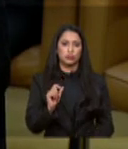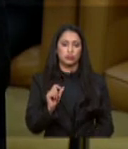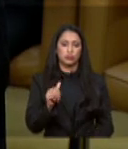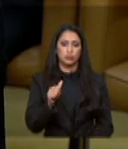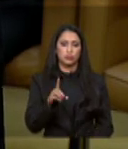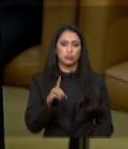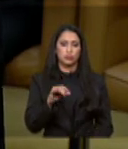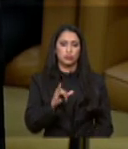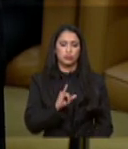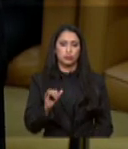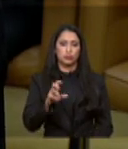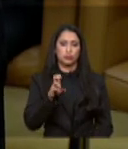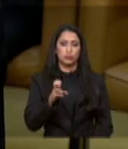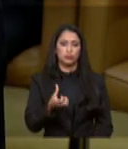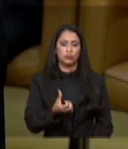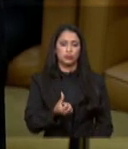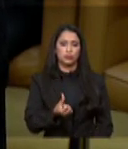DIN